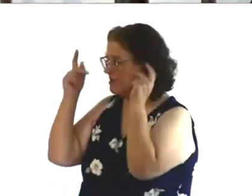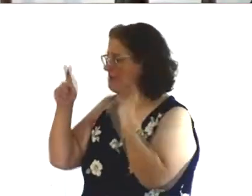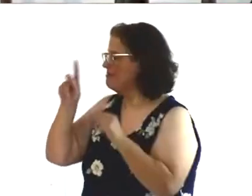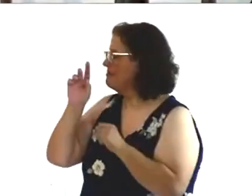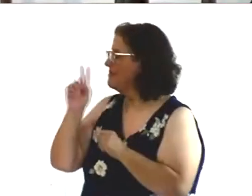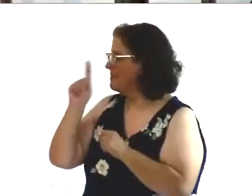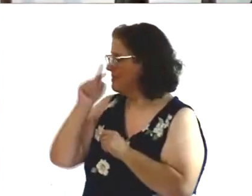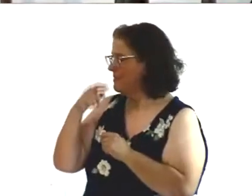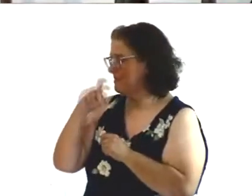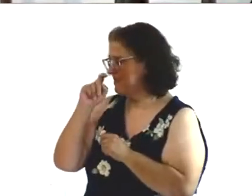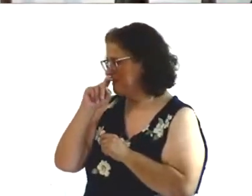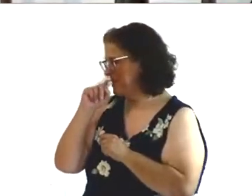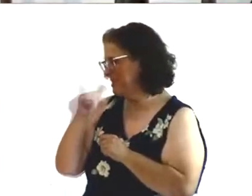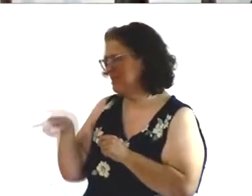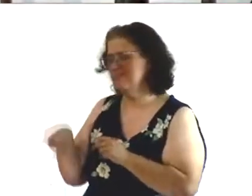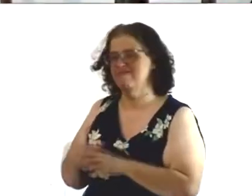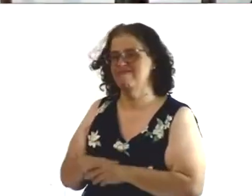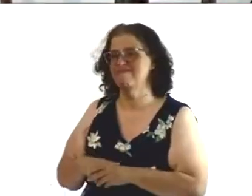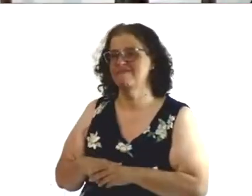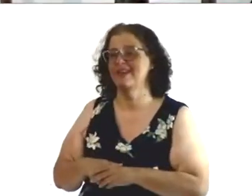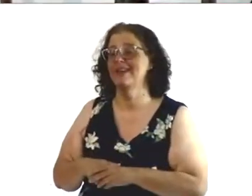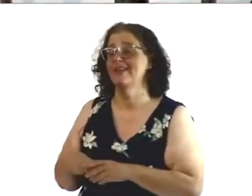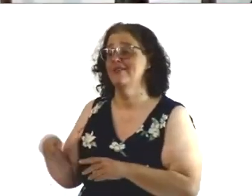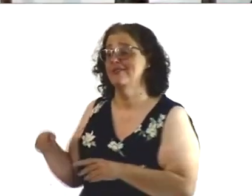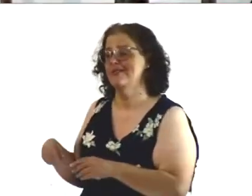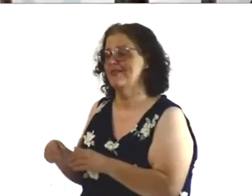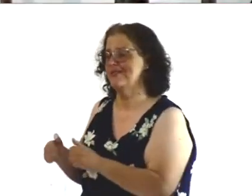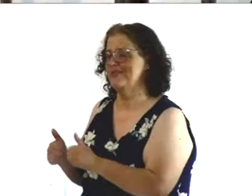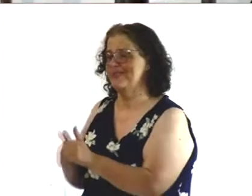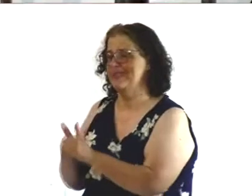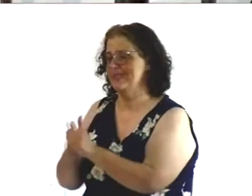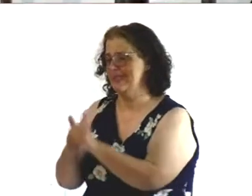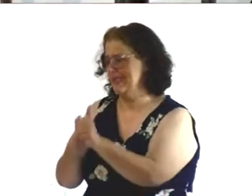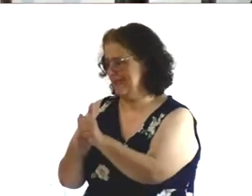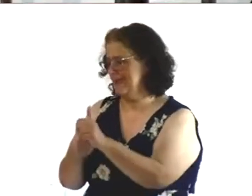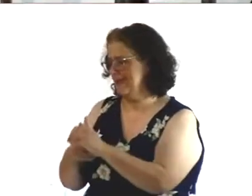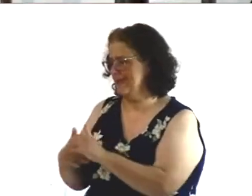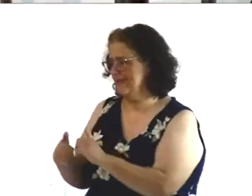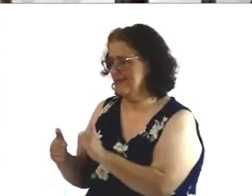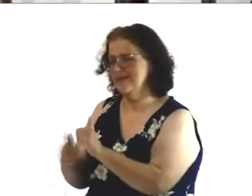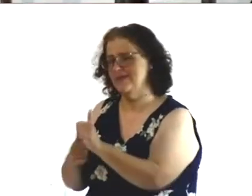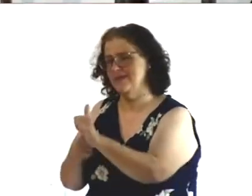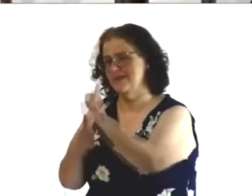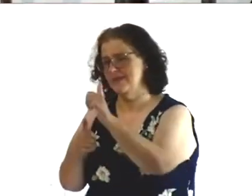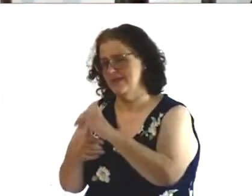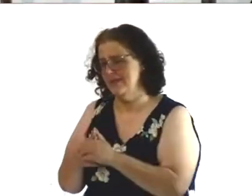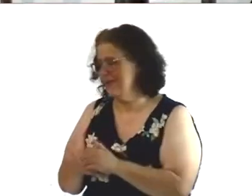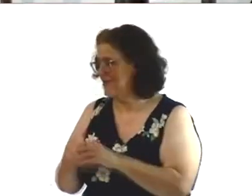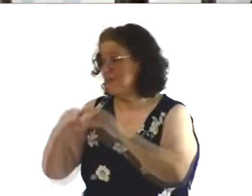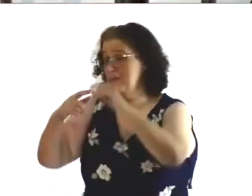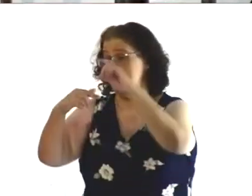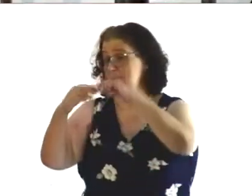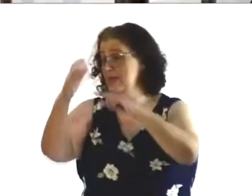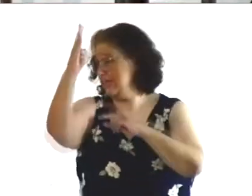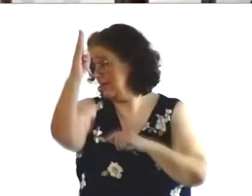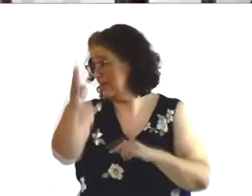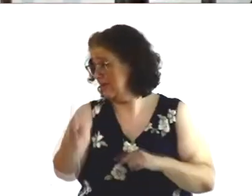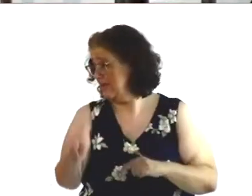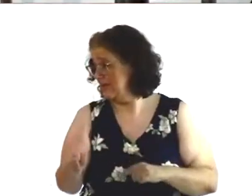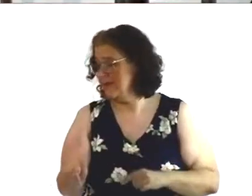então vocês vão seguir o que está escrito em Miqueias? É lá em Belém que nasceu